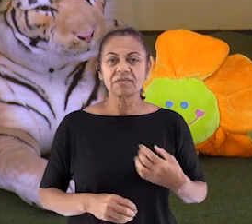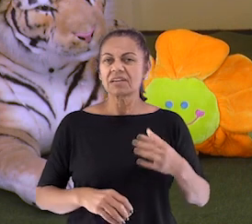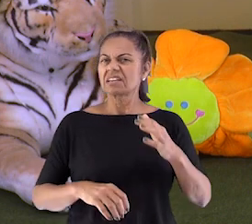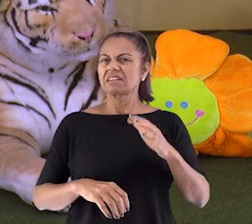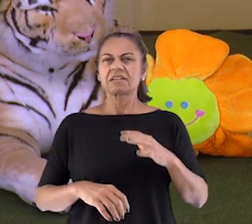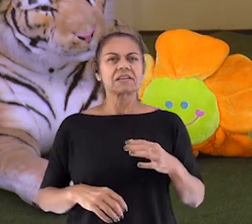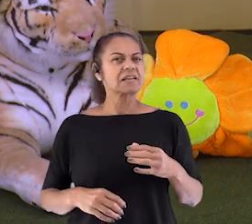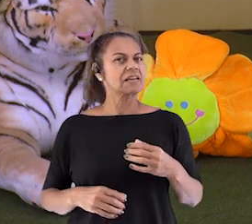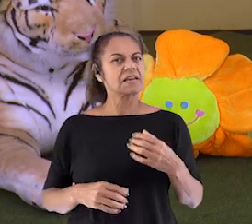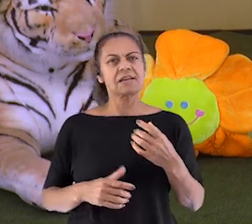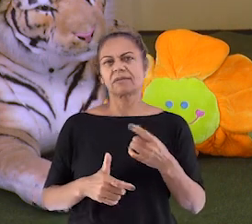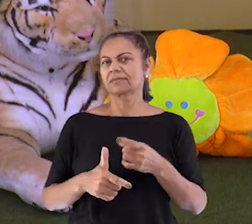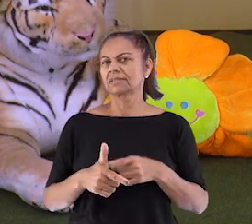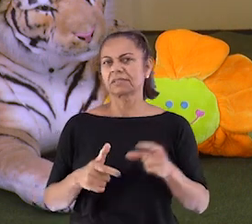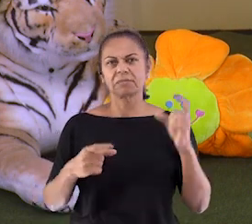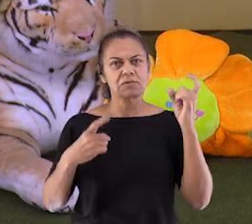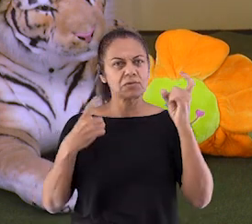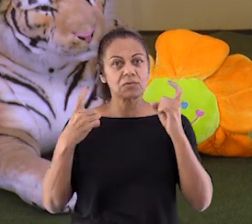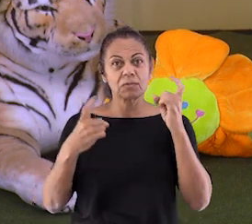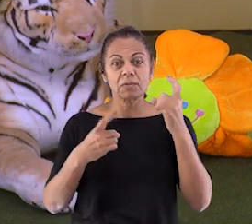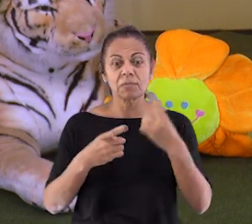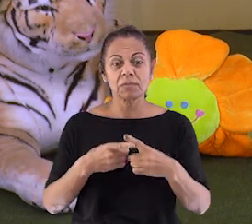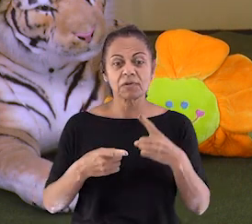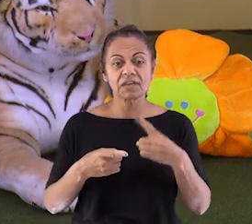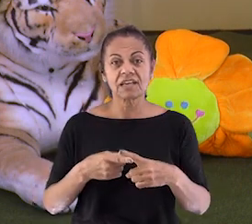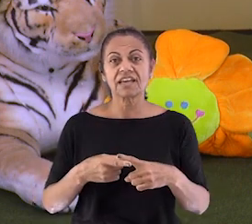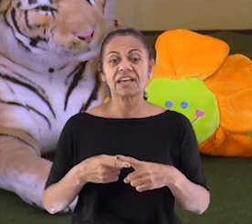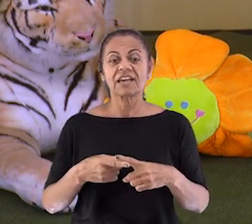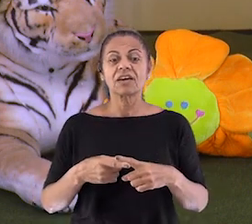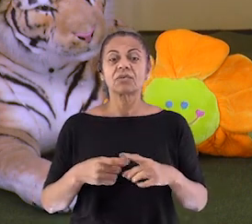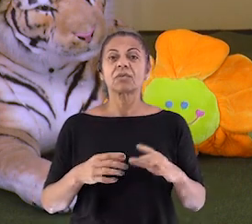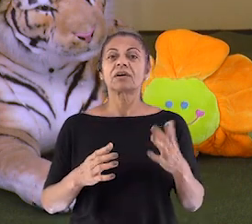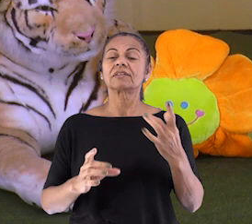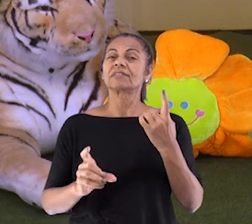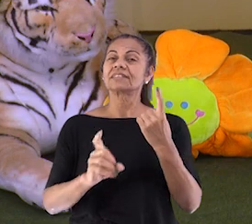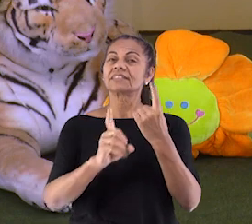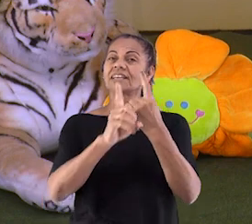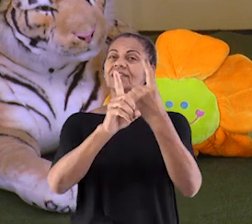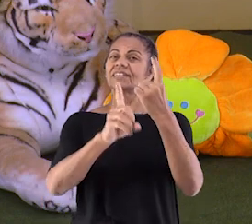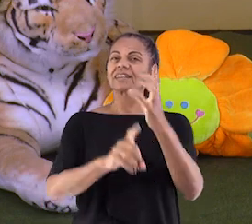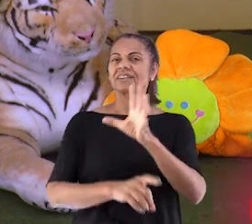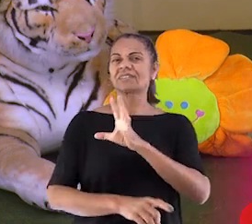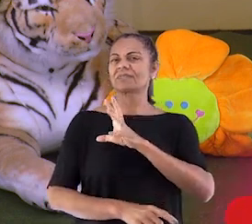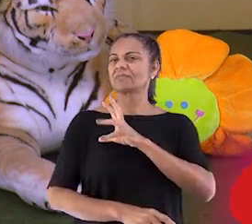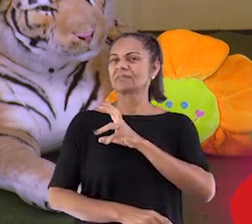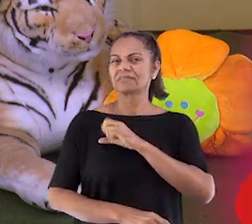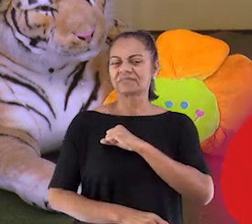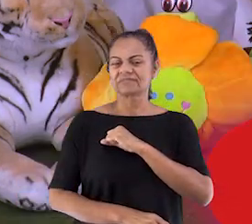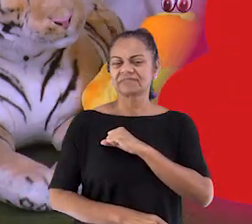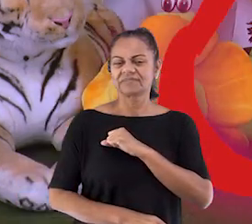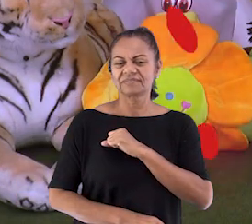mais importa quando você encontrou o amor.